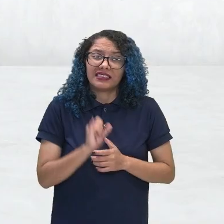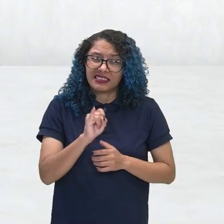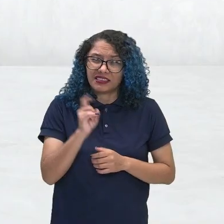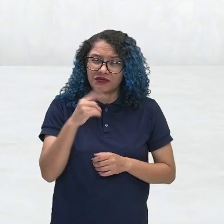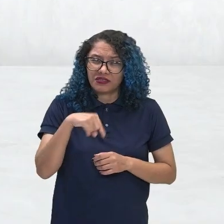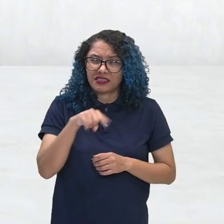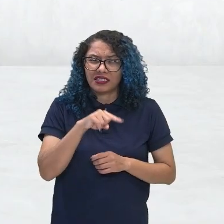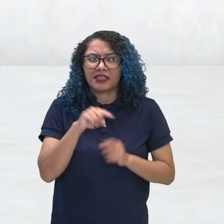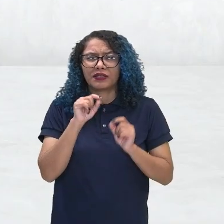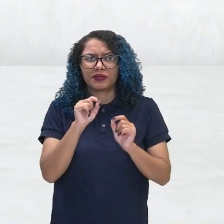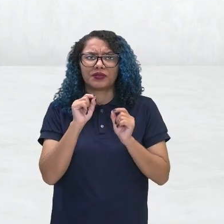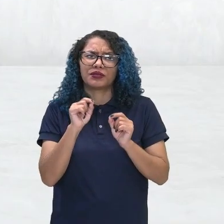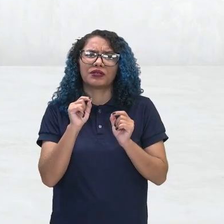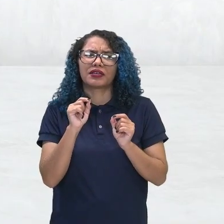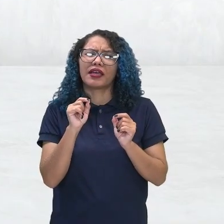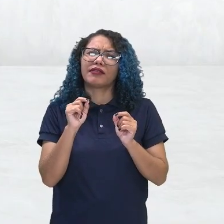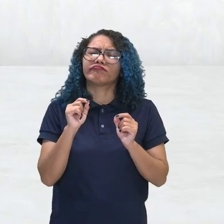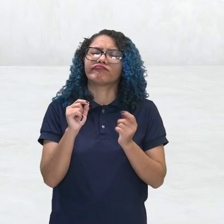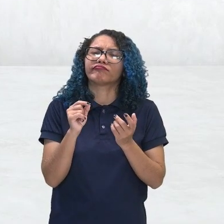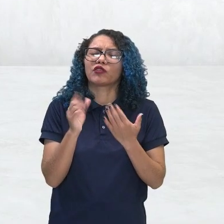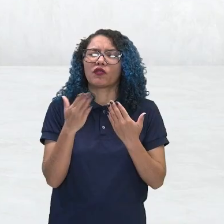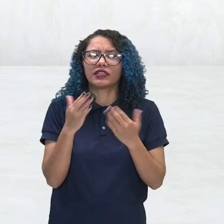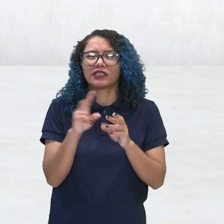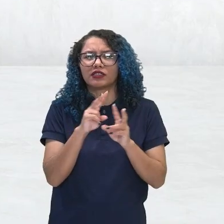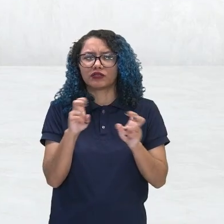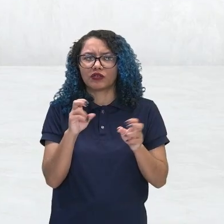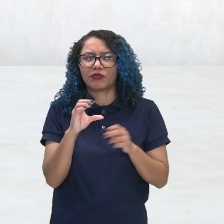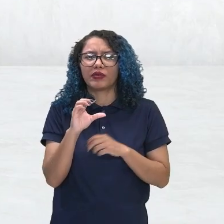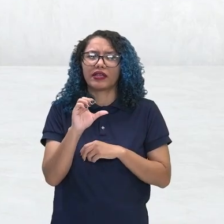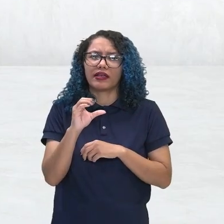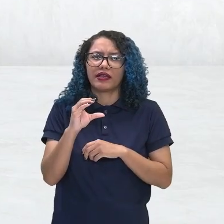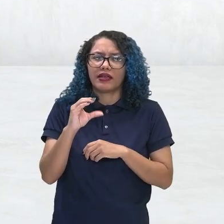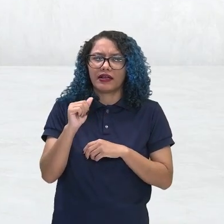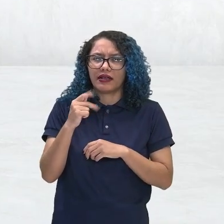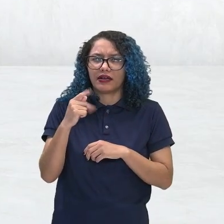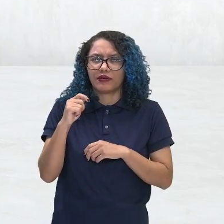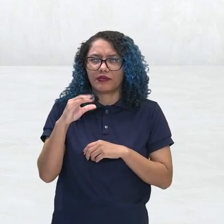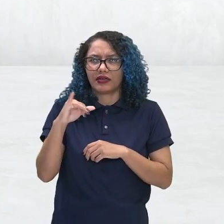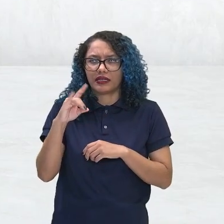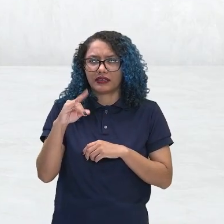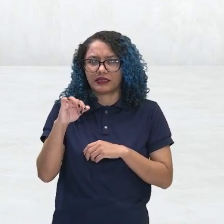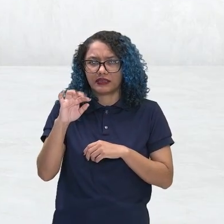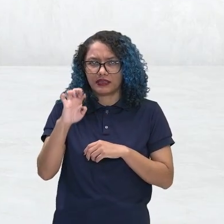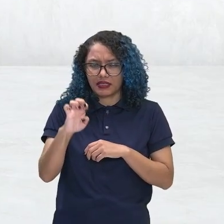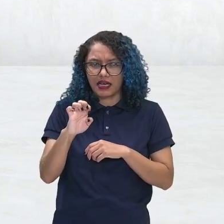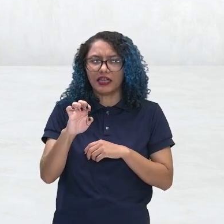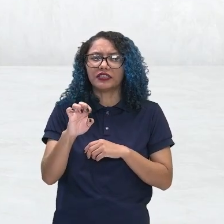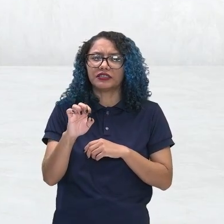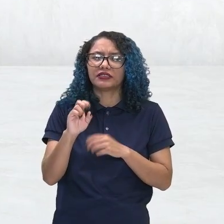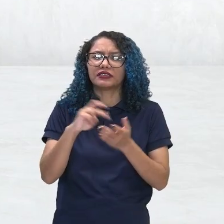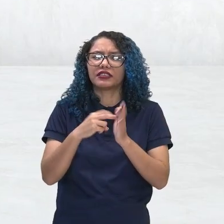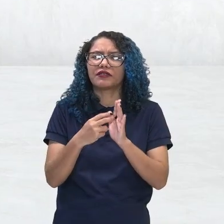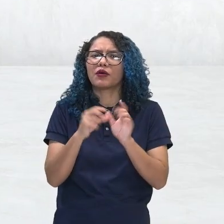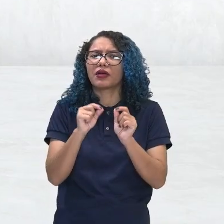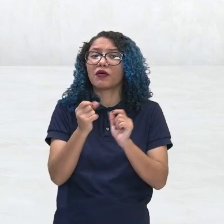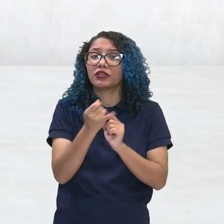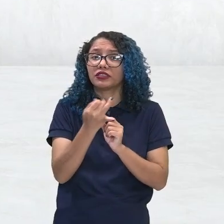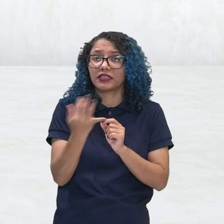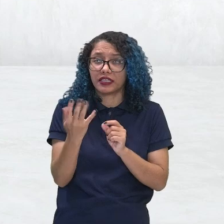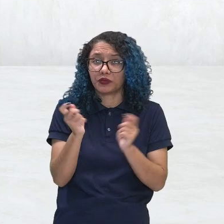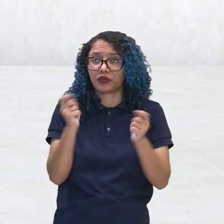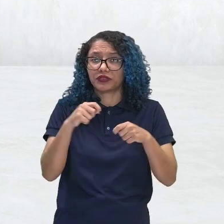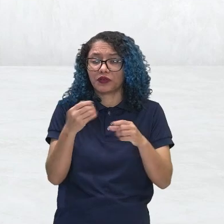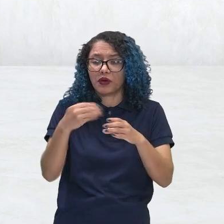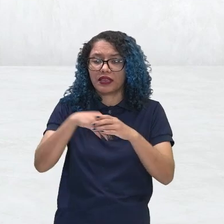capacidade, sempre relacione ali, não é? Algo que pode ser guardado dentro daquele objeto, daquele sólido